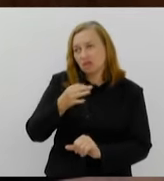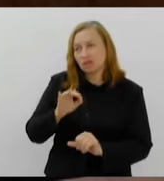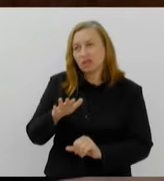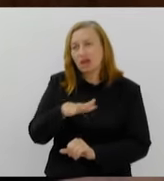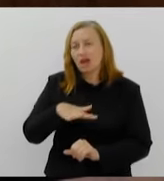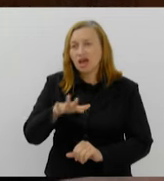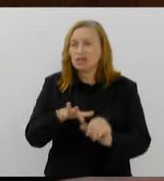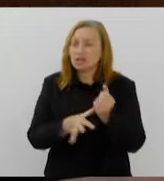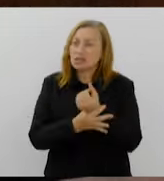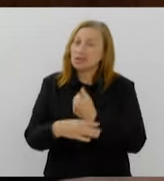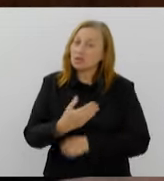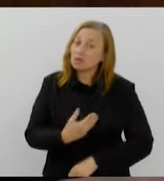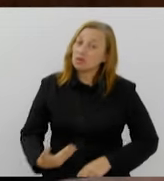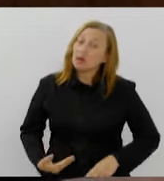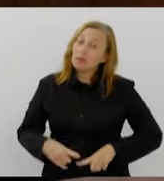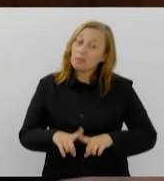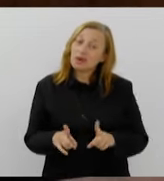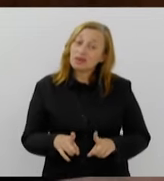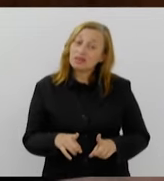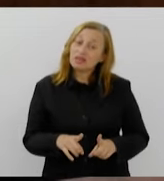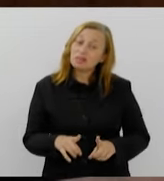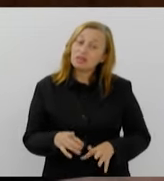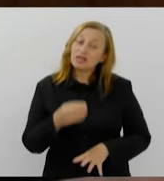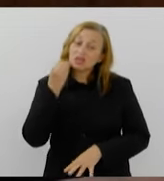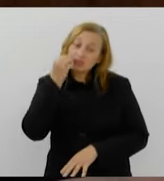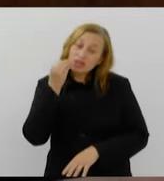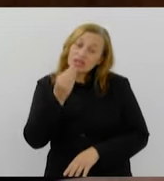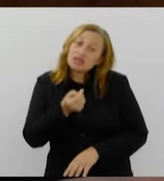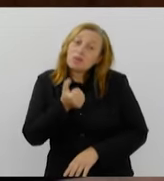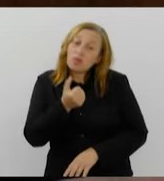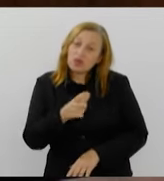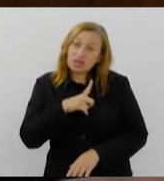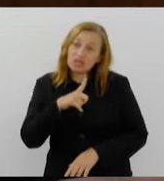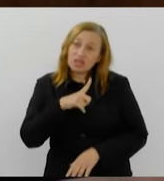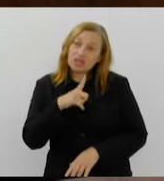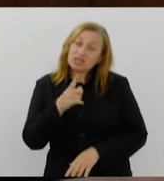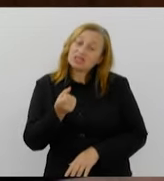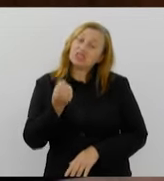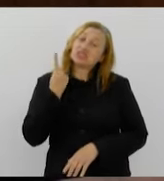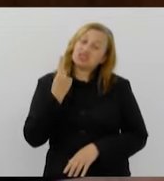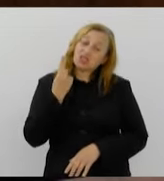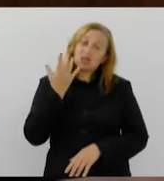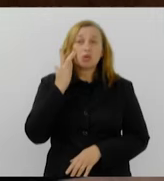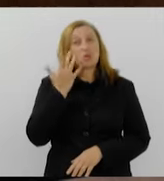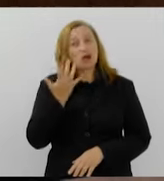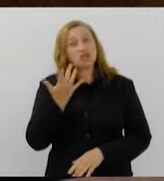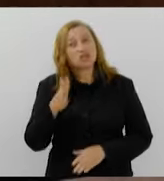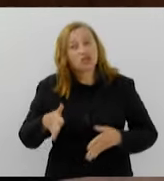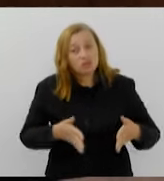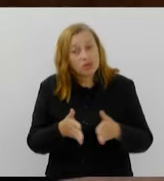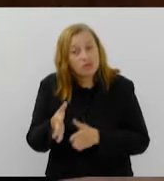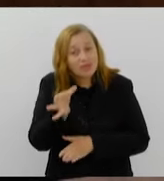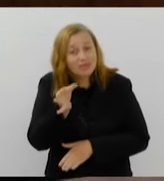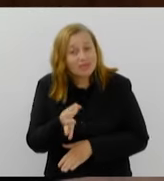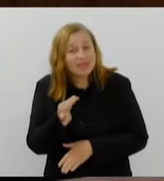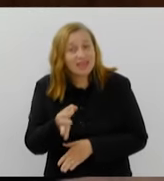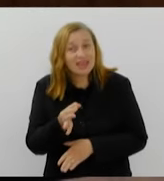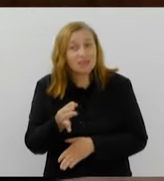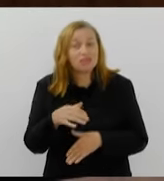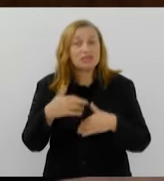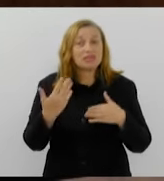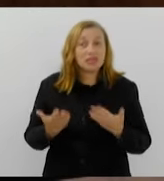causou muita estranheza na medida que estava indo num caminho correto então